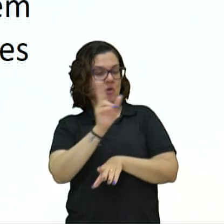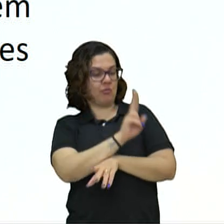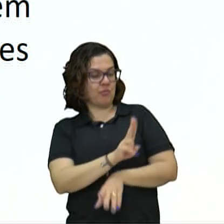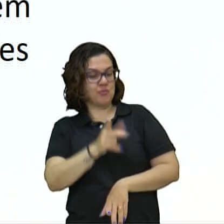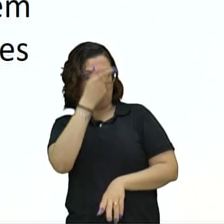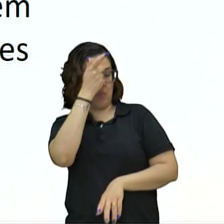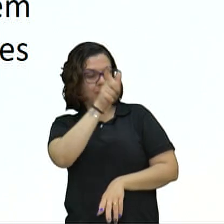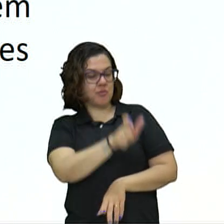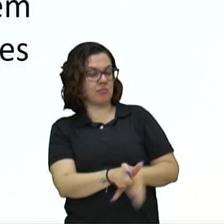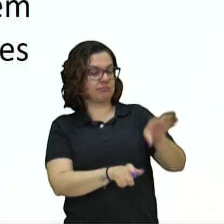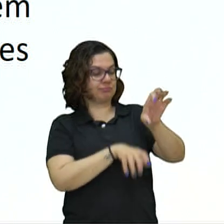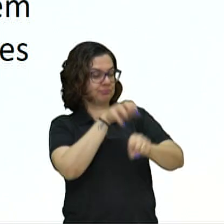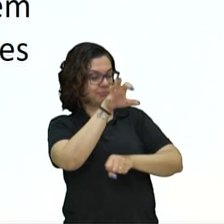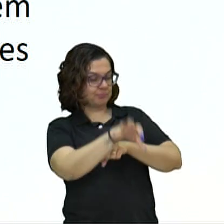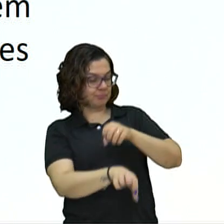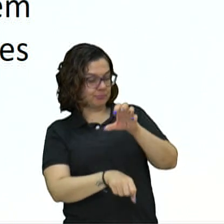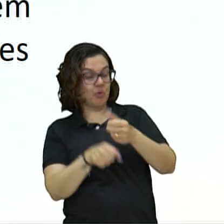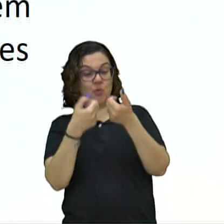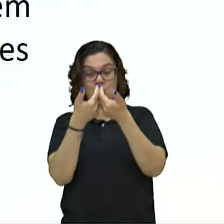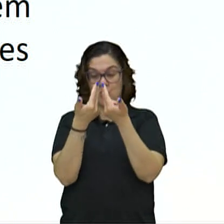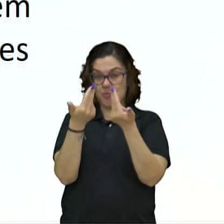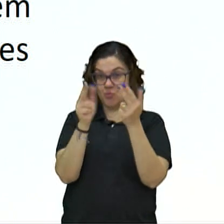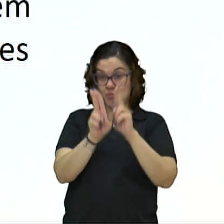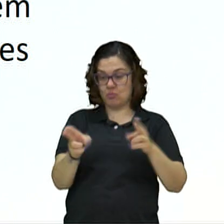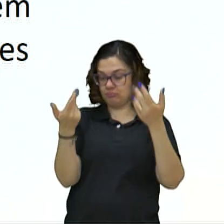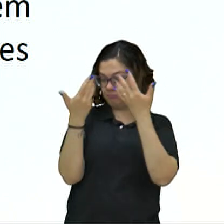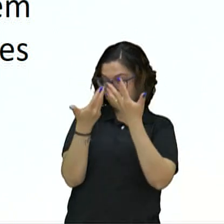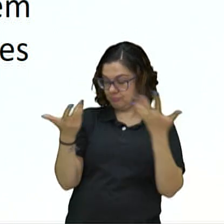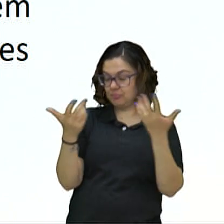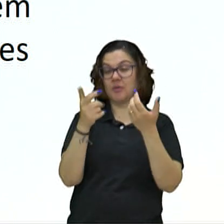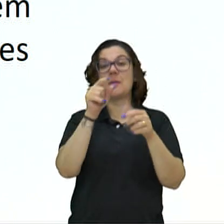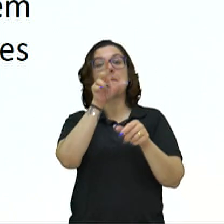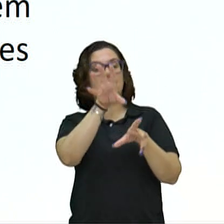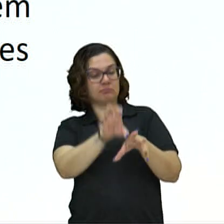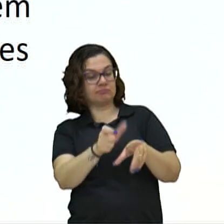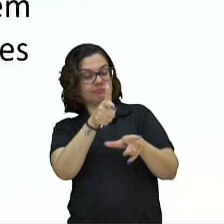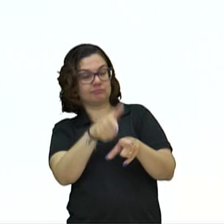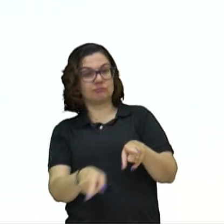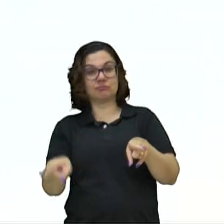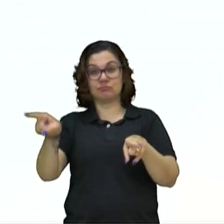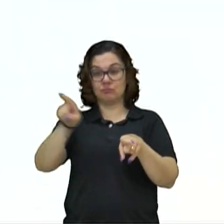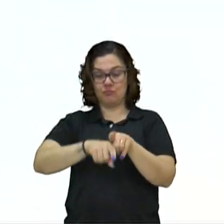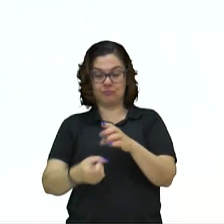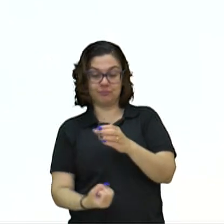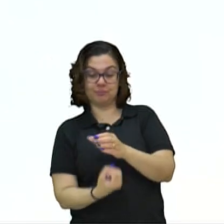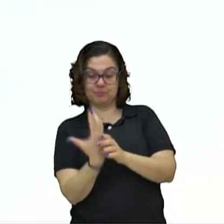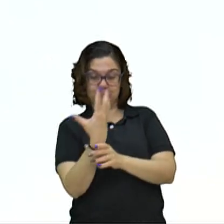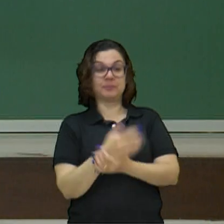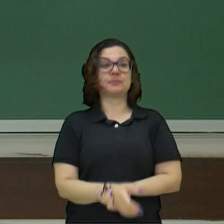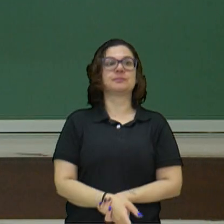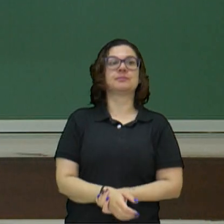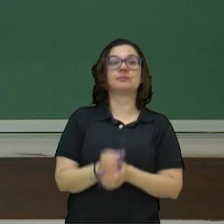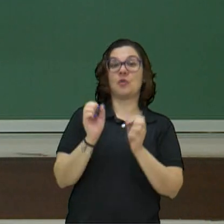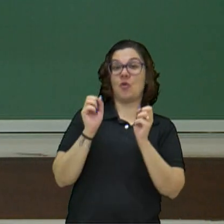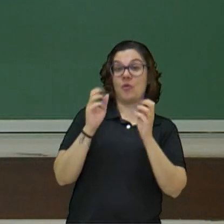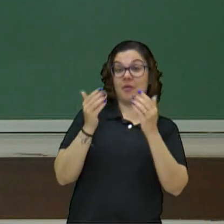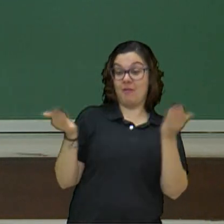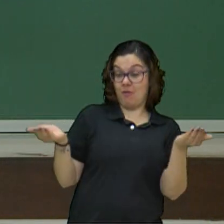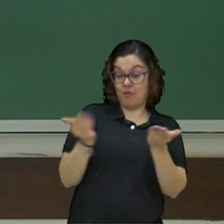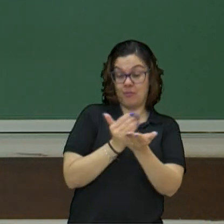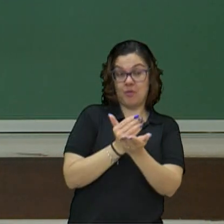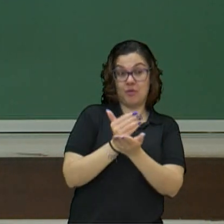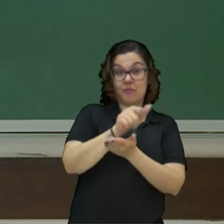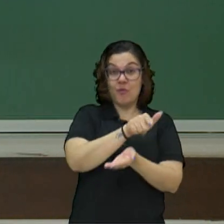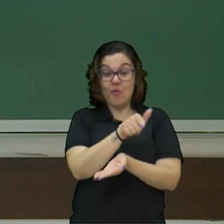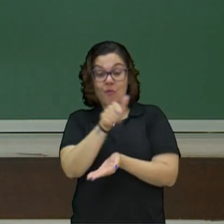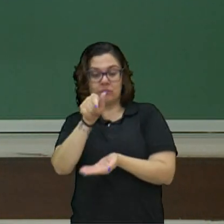utilizados pelo ser humano nas suas atividades produtivas o ok feito isso vamos em frente e já vamos